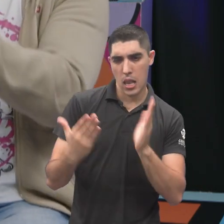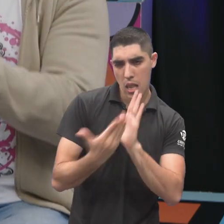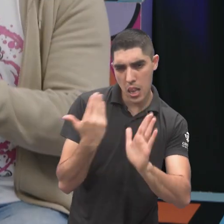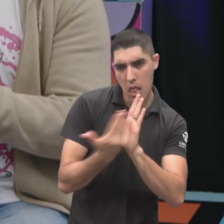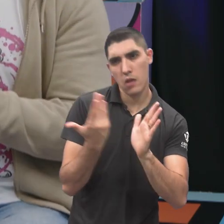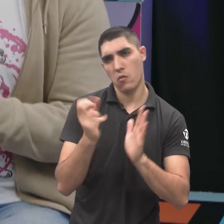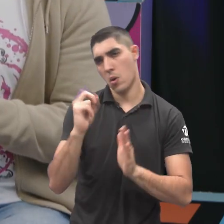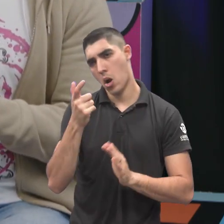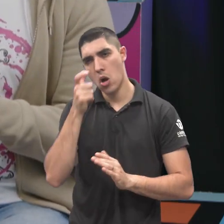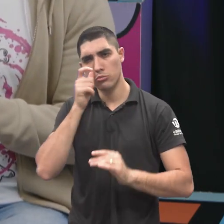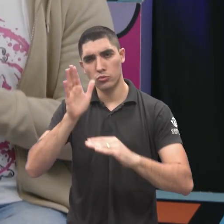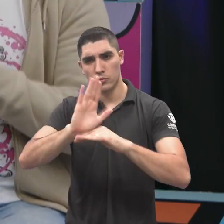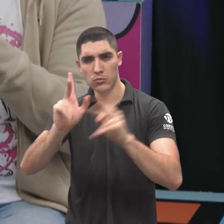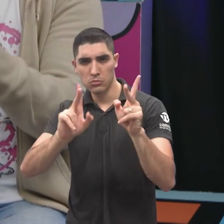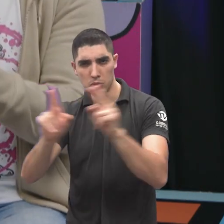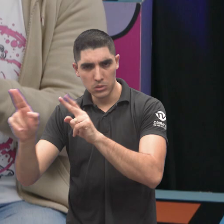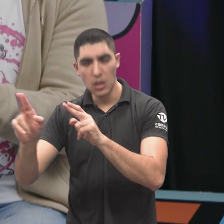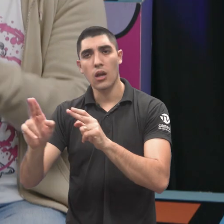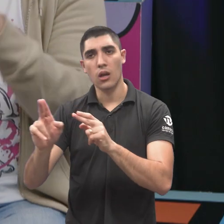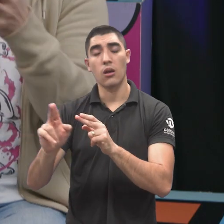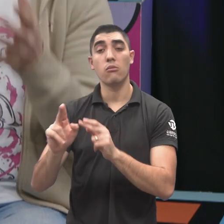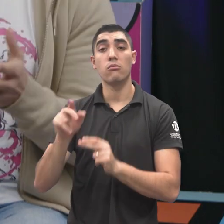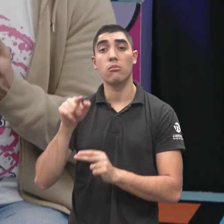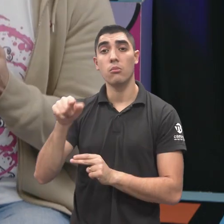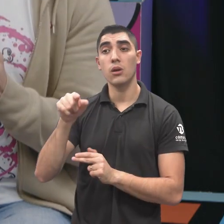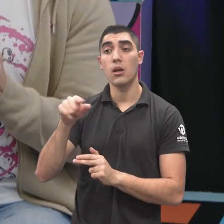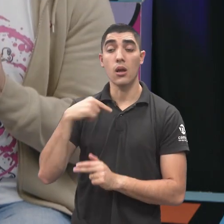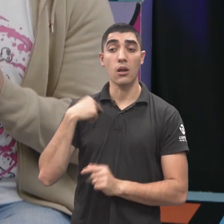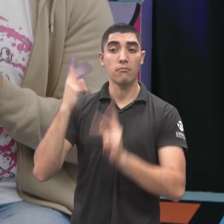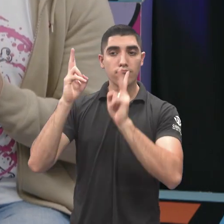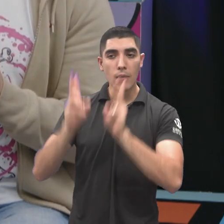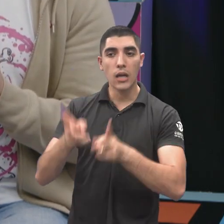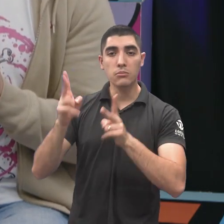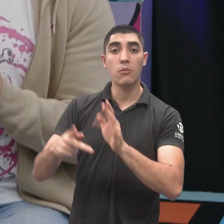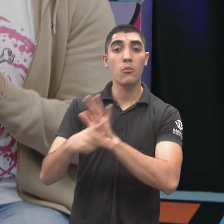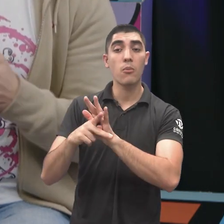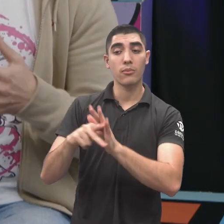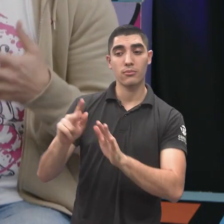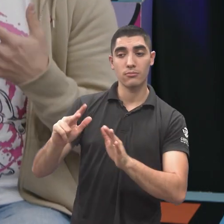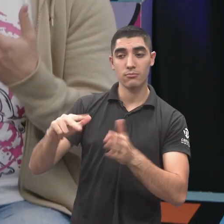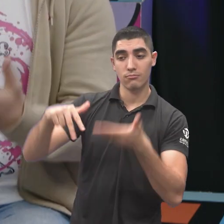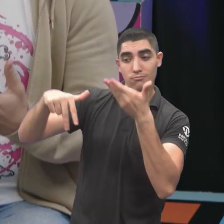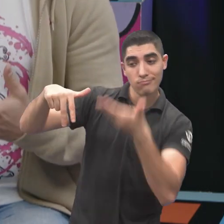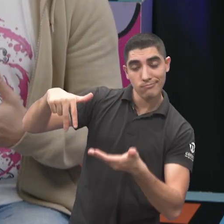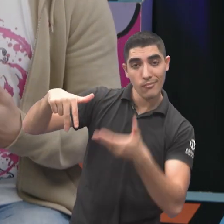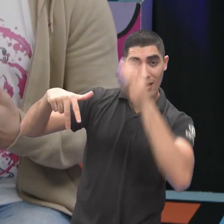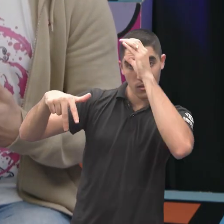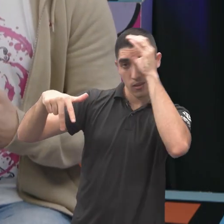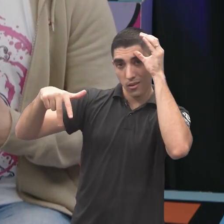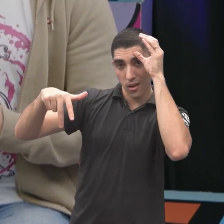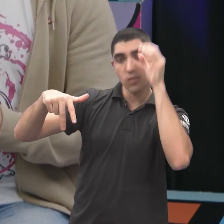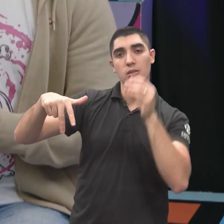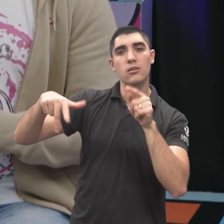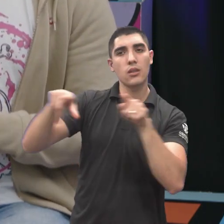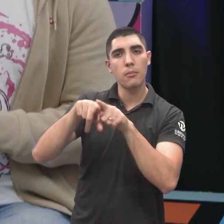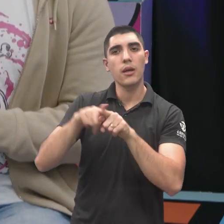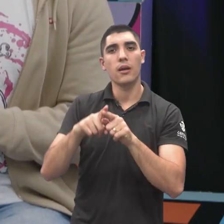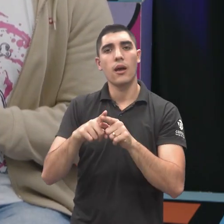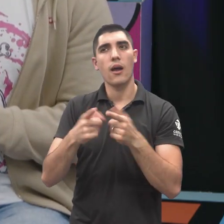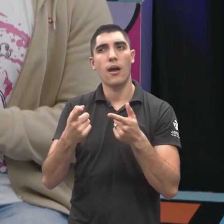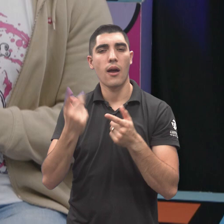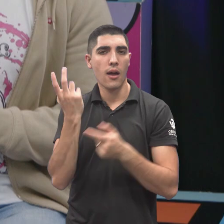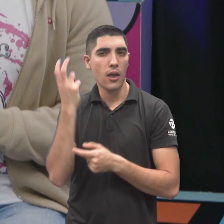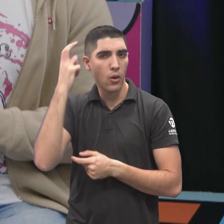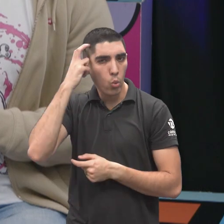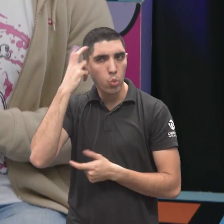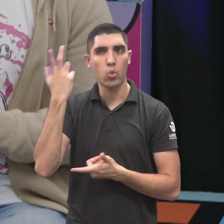livro, a uma série interativa que você vai conseguir escolher até o final da história da personagem, quer dizer... A maneira que a gente consome entretenimento e cultura